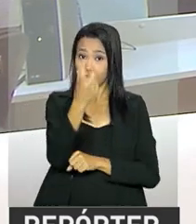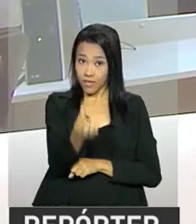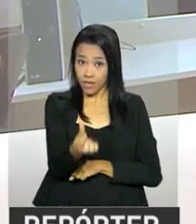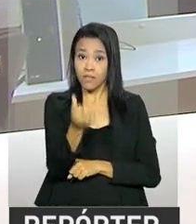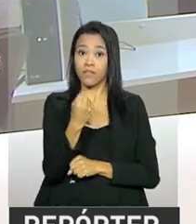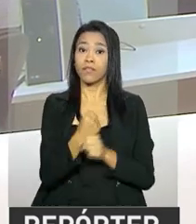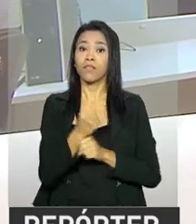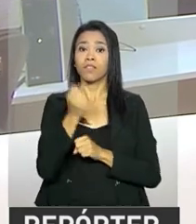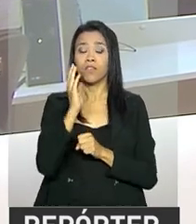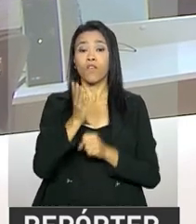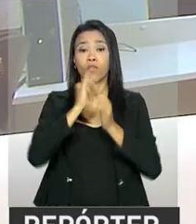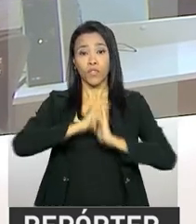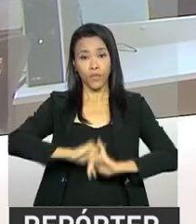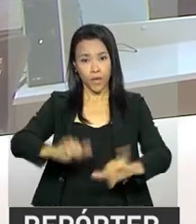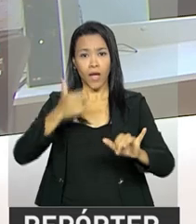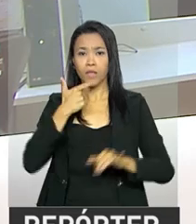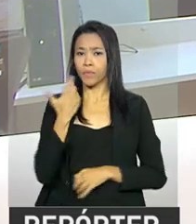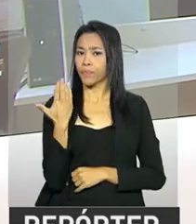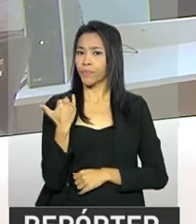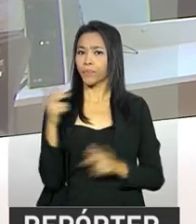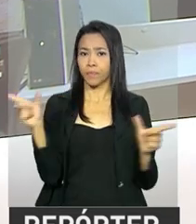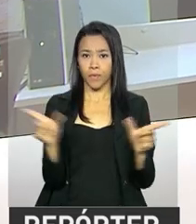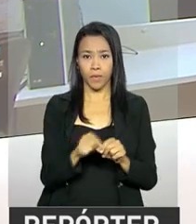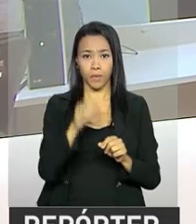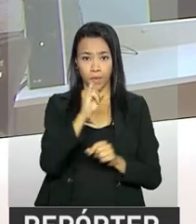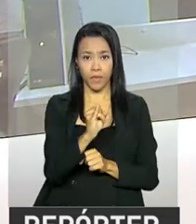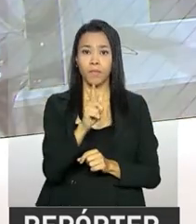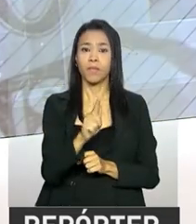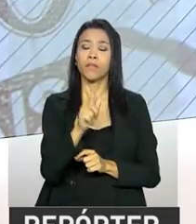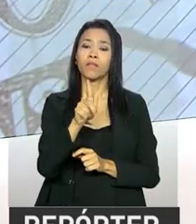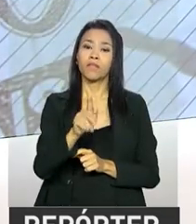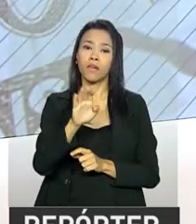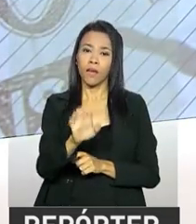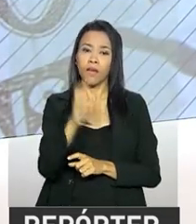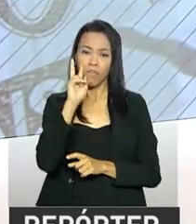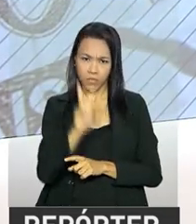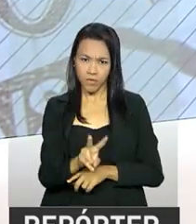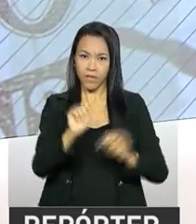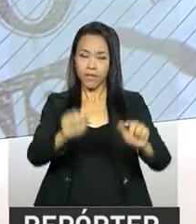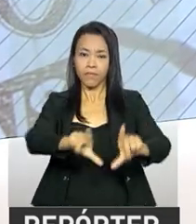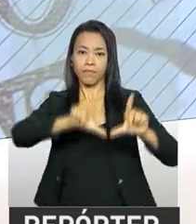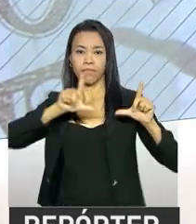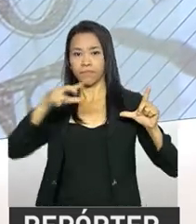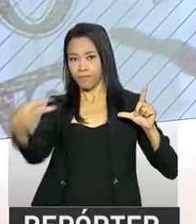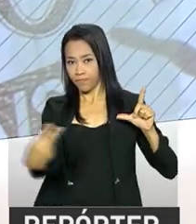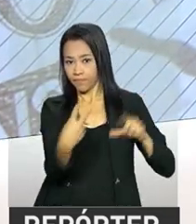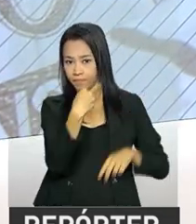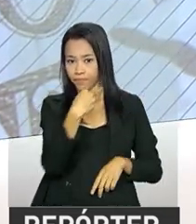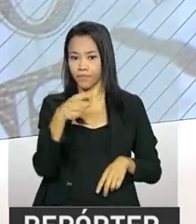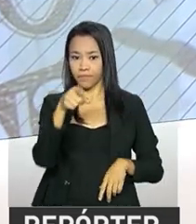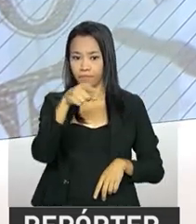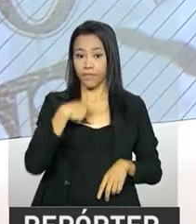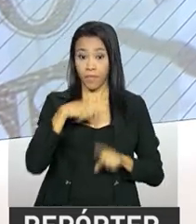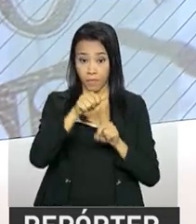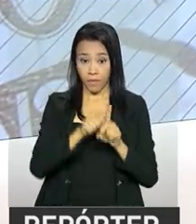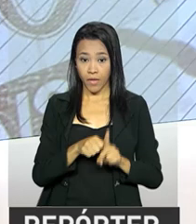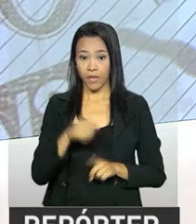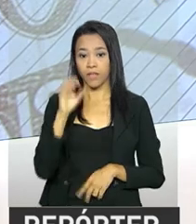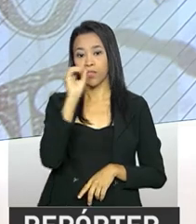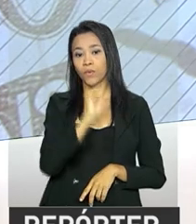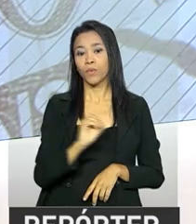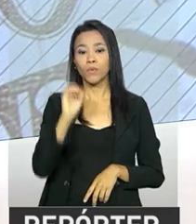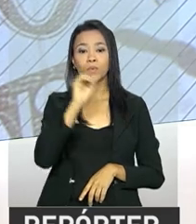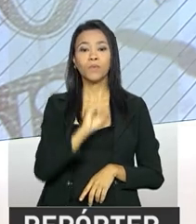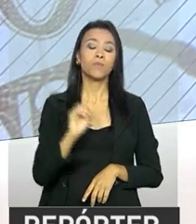dados foram divulgados há pouco pelo IBGE Vamos colocar então aqui no telão as informações tá aqui ó em outubro desse em